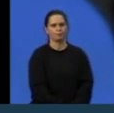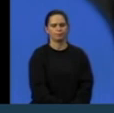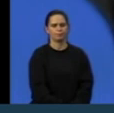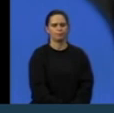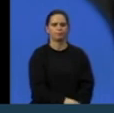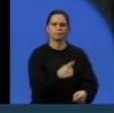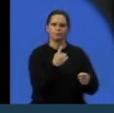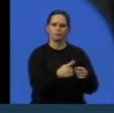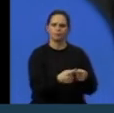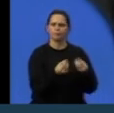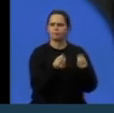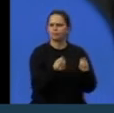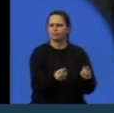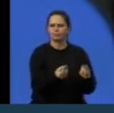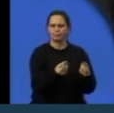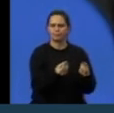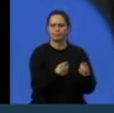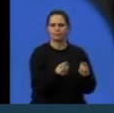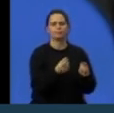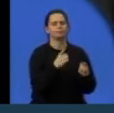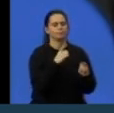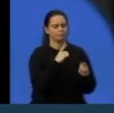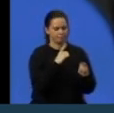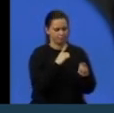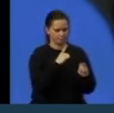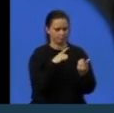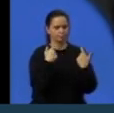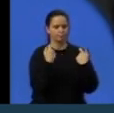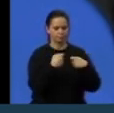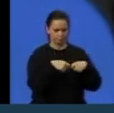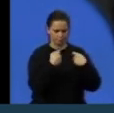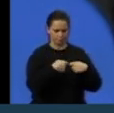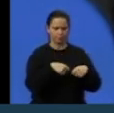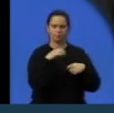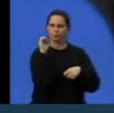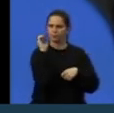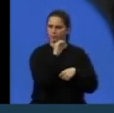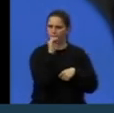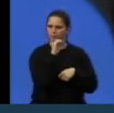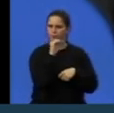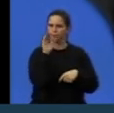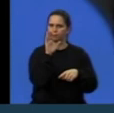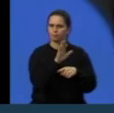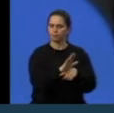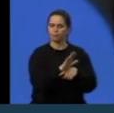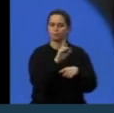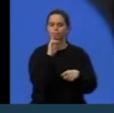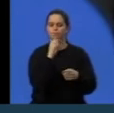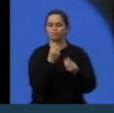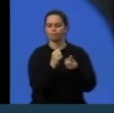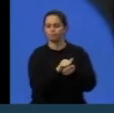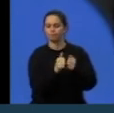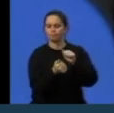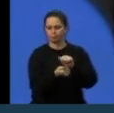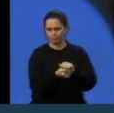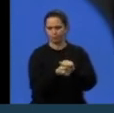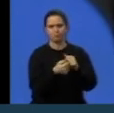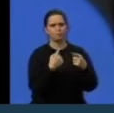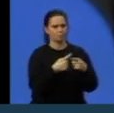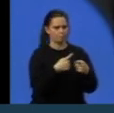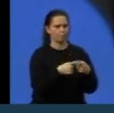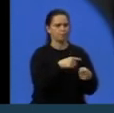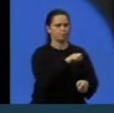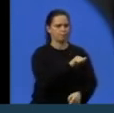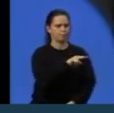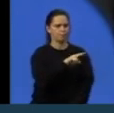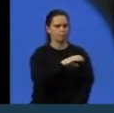Por que, prezado aluno, houve necessidade dessas medidas urgentes? Porque o risco de AVC aumenta com a